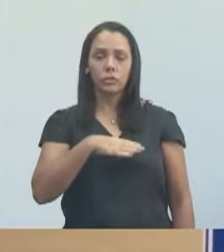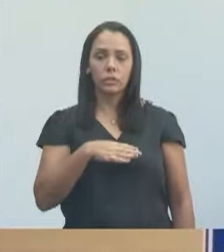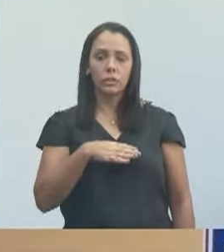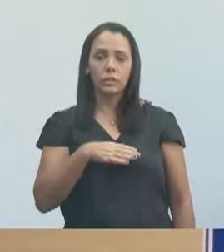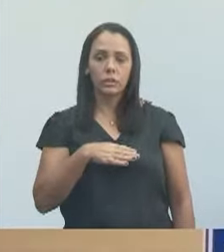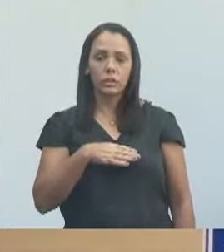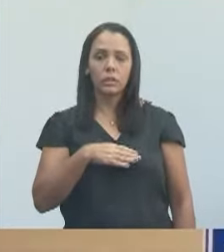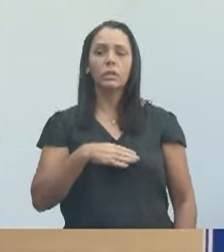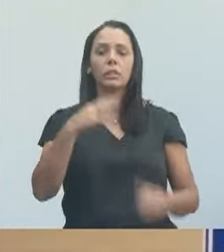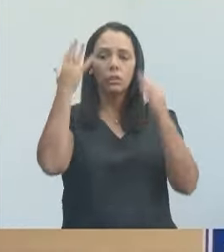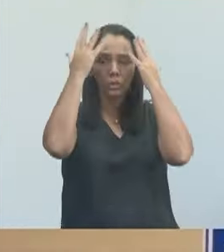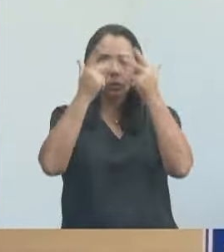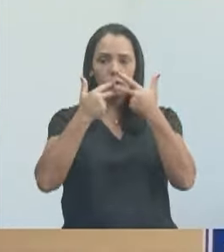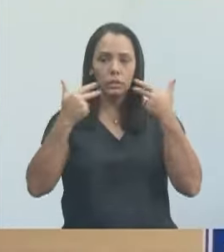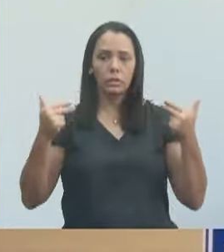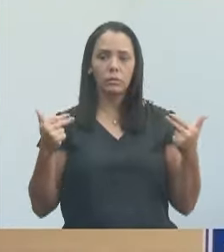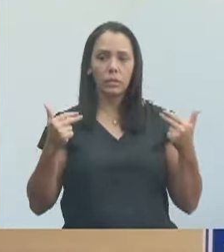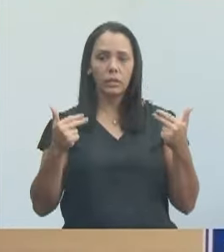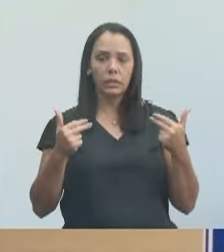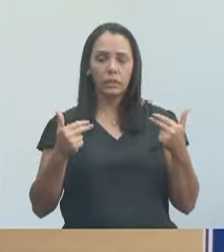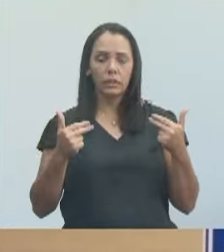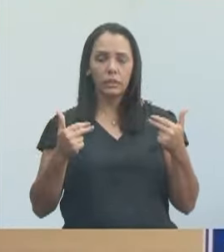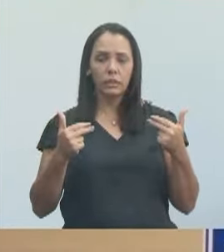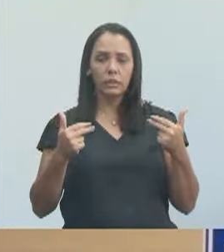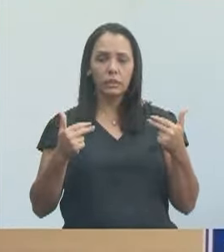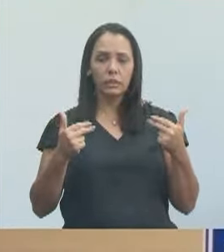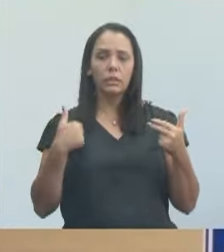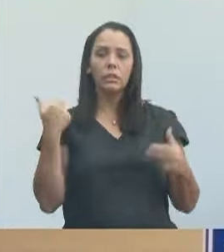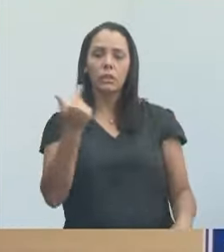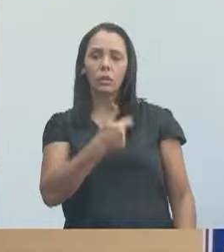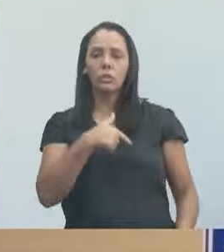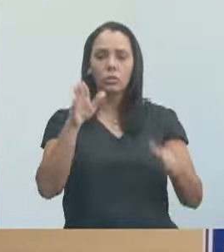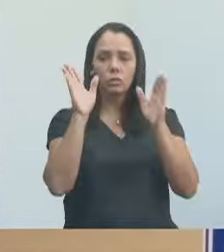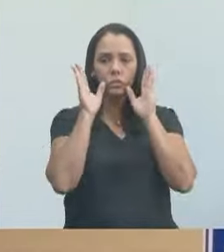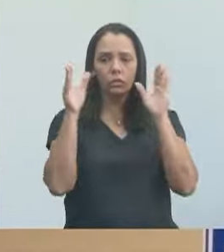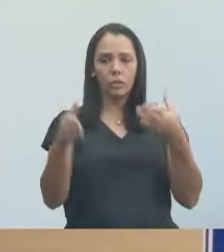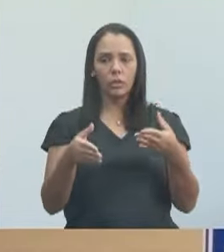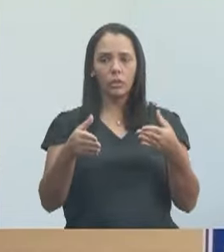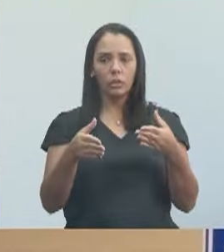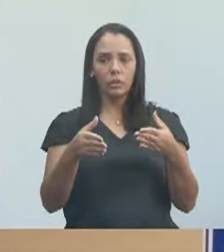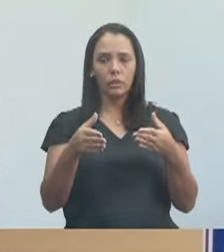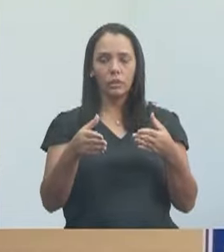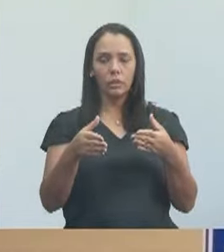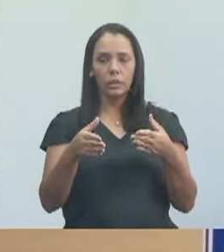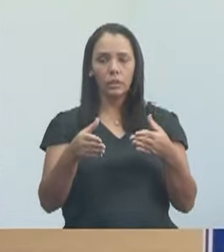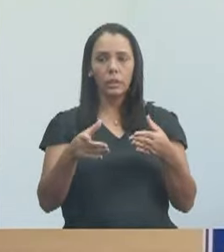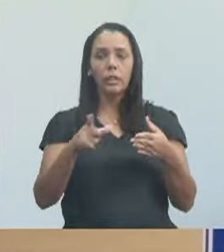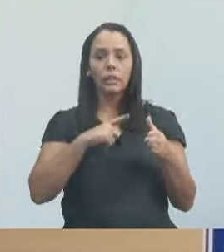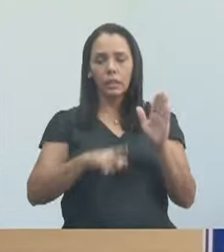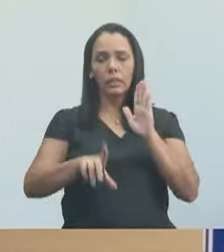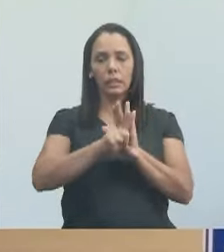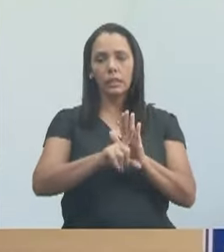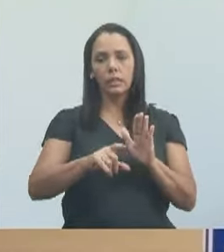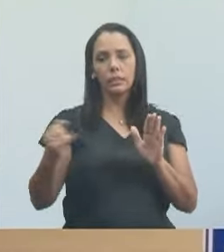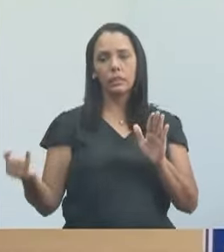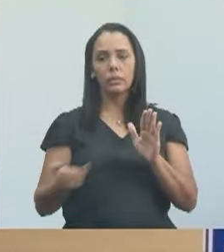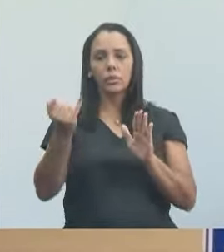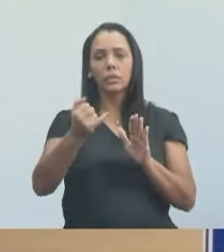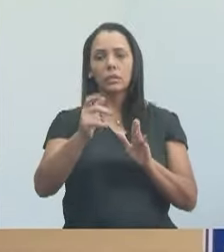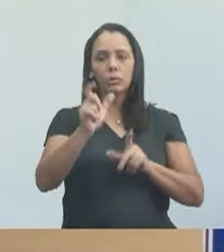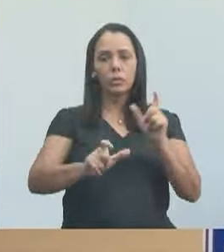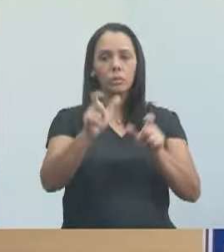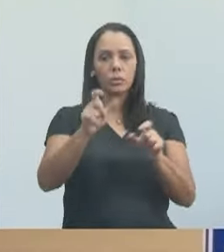do município, dos animais, que, no caso, é o nosso foco, tá? Apesar que a gente tem leis muito interessantes para as pessoas também, não é? É